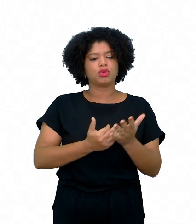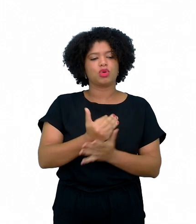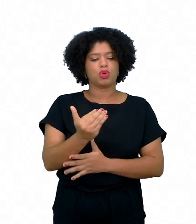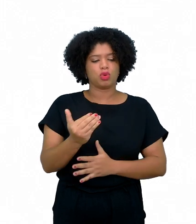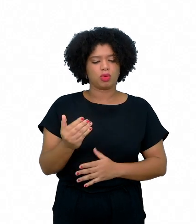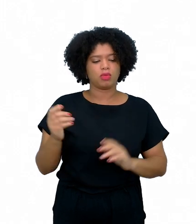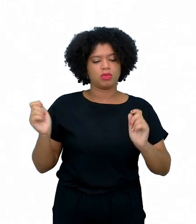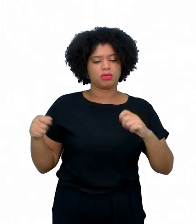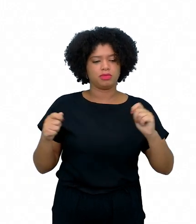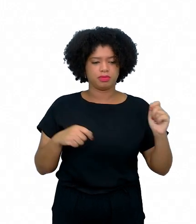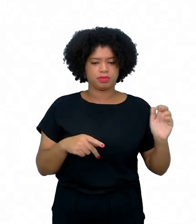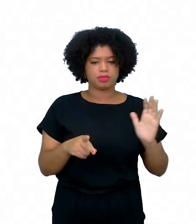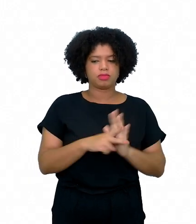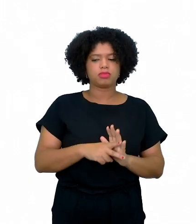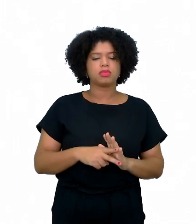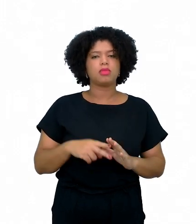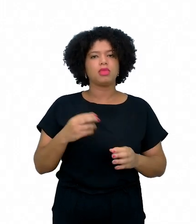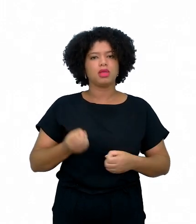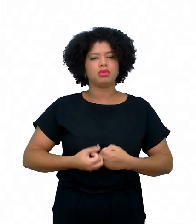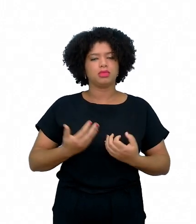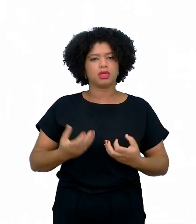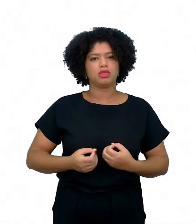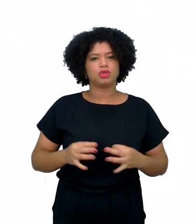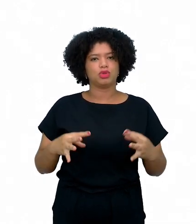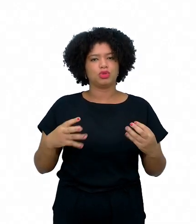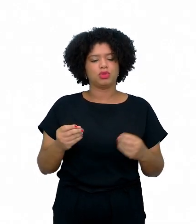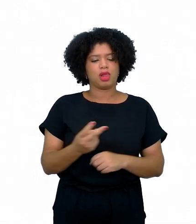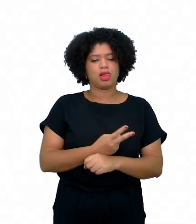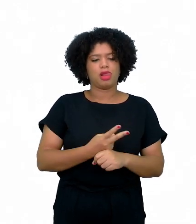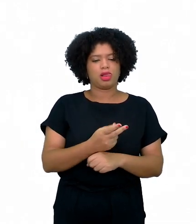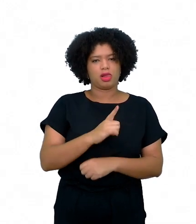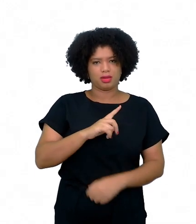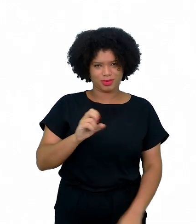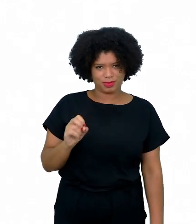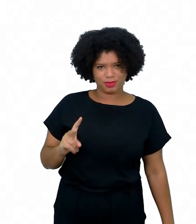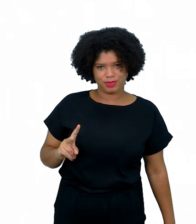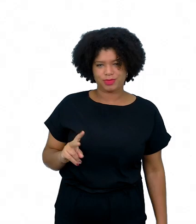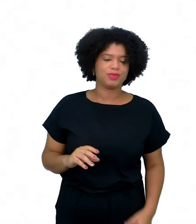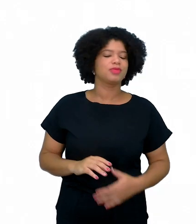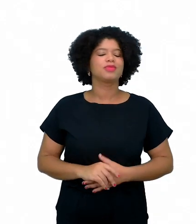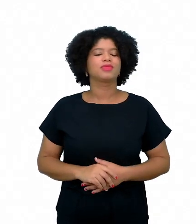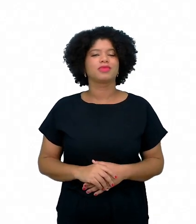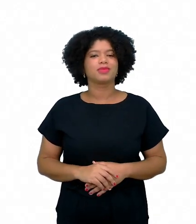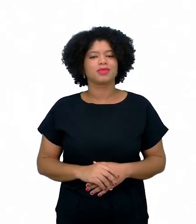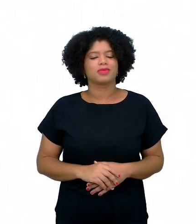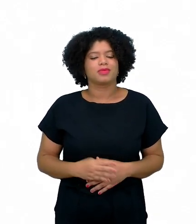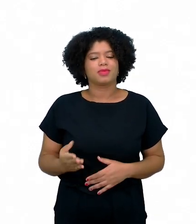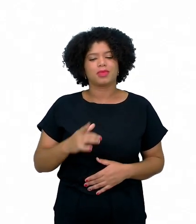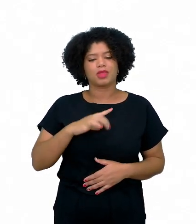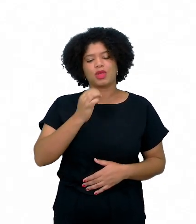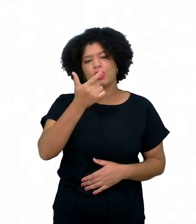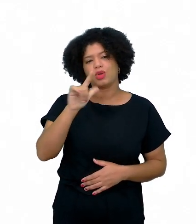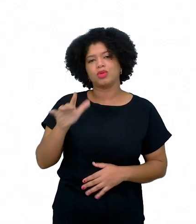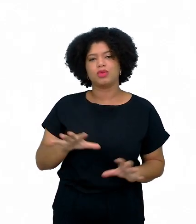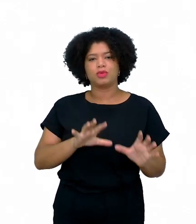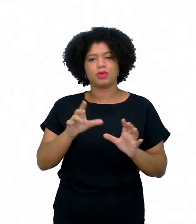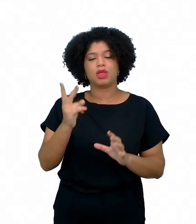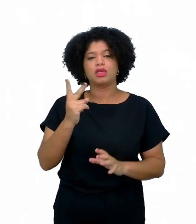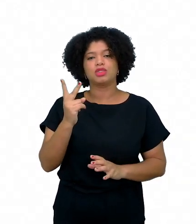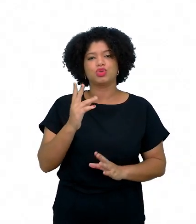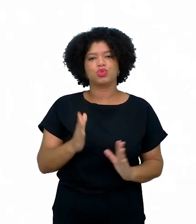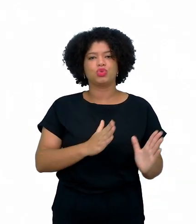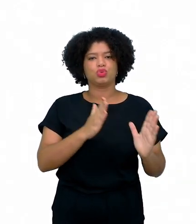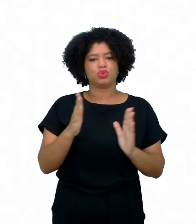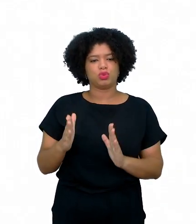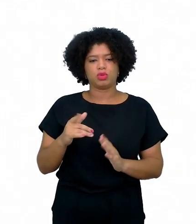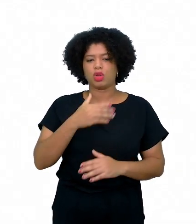sobre todos esses dados que eles têm buscado, tá bom? Aí nós temos um outro momento, que é a segunda fase do projeto, segundo